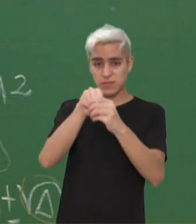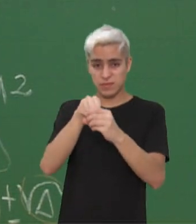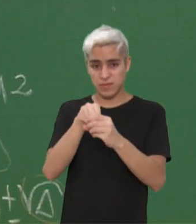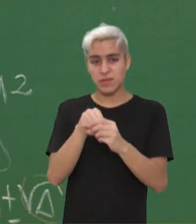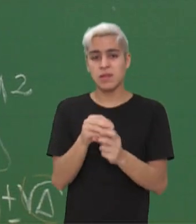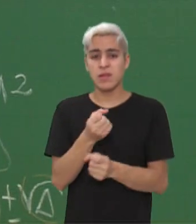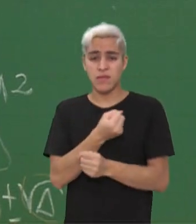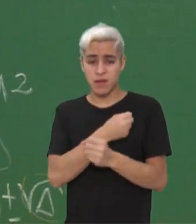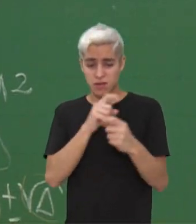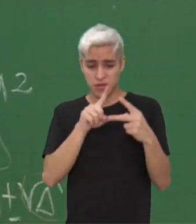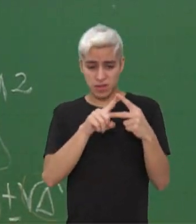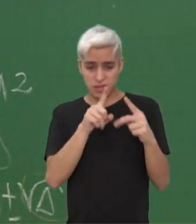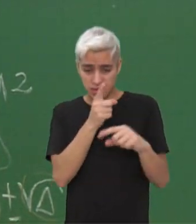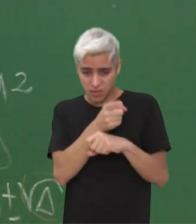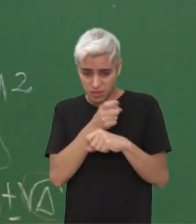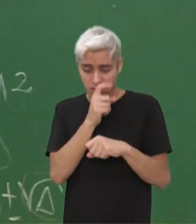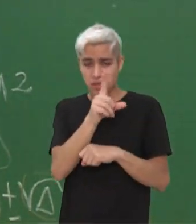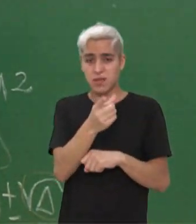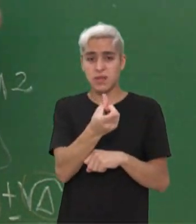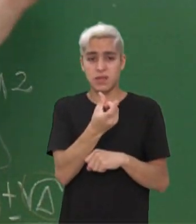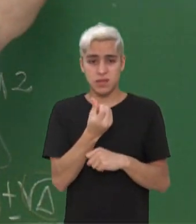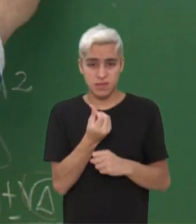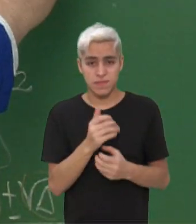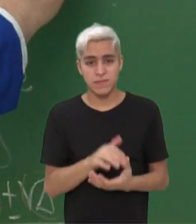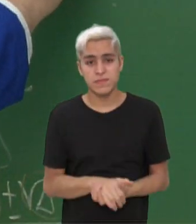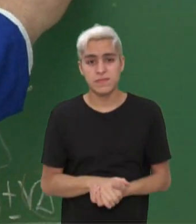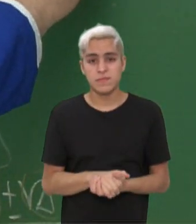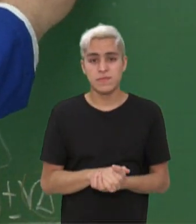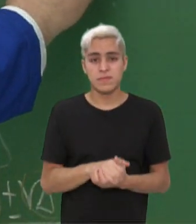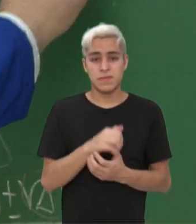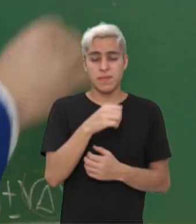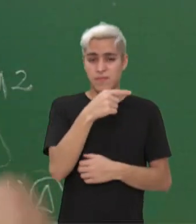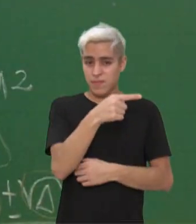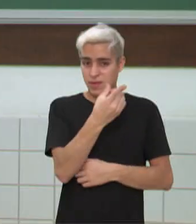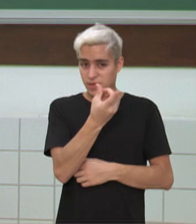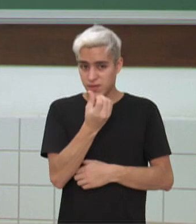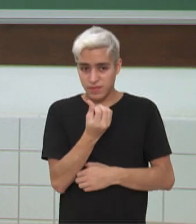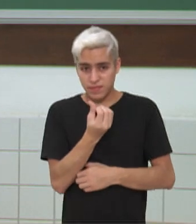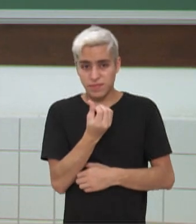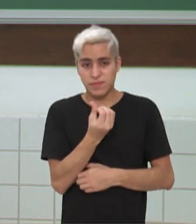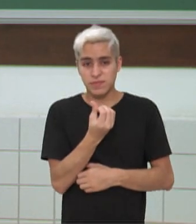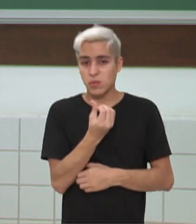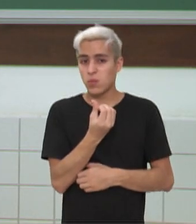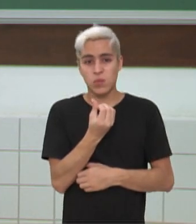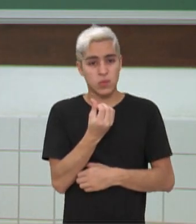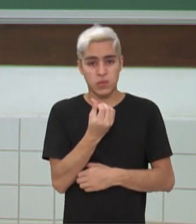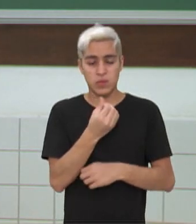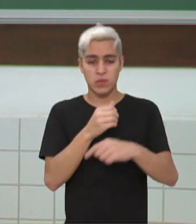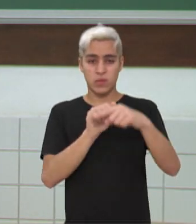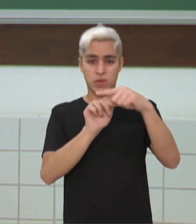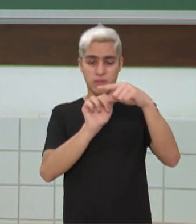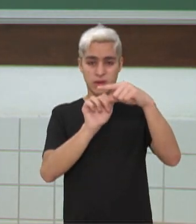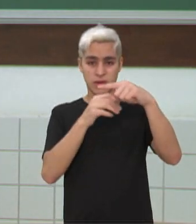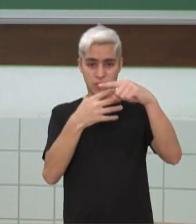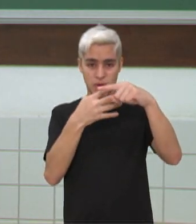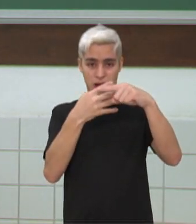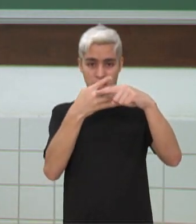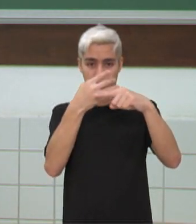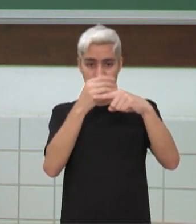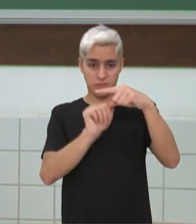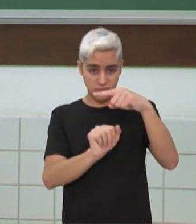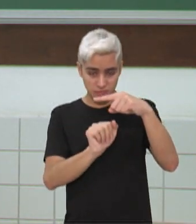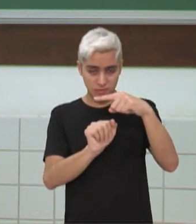valor de delta calculado foi 16. Então, menos 16 sobre 4a. O valor de a é